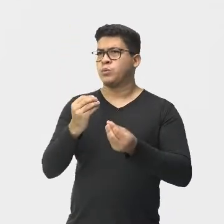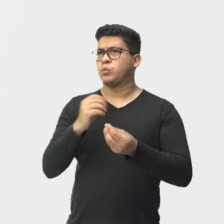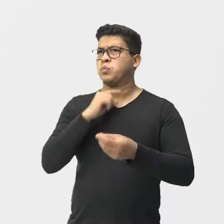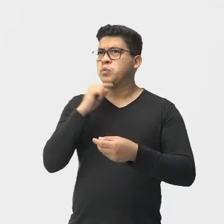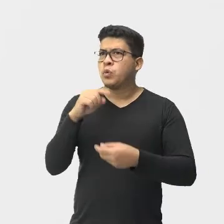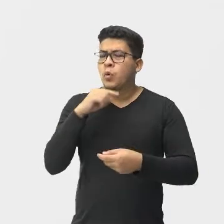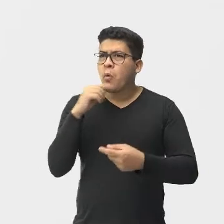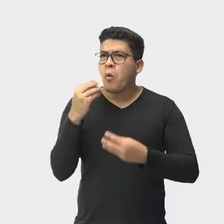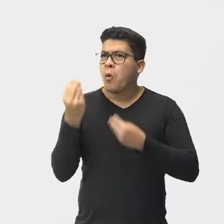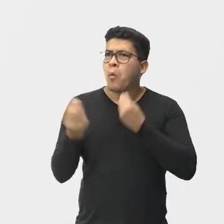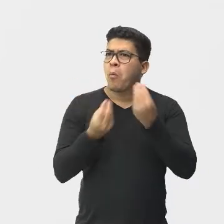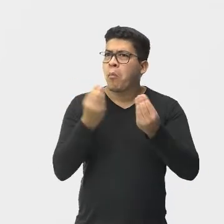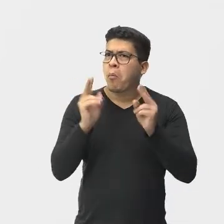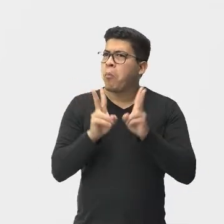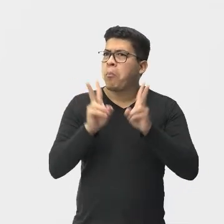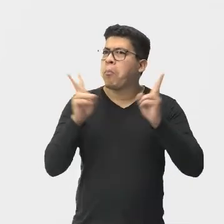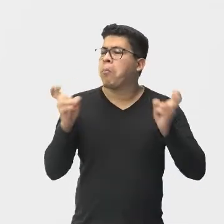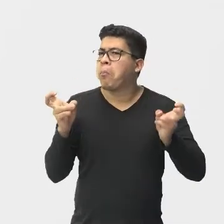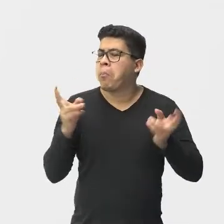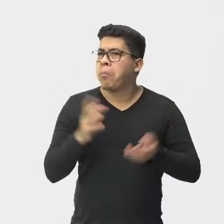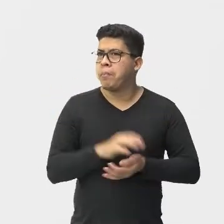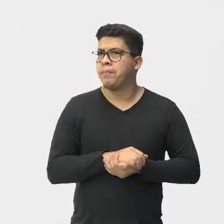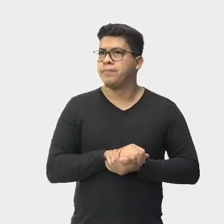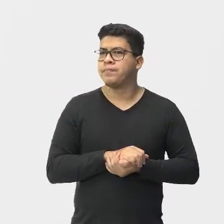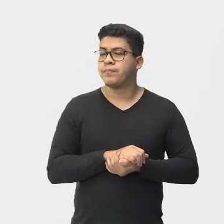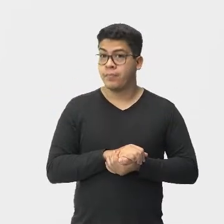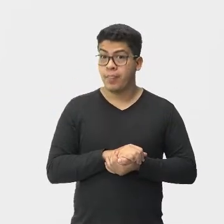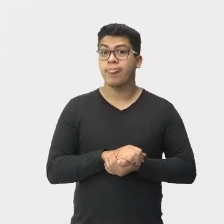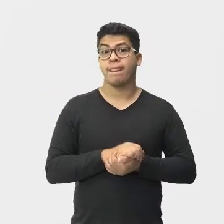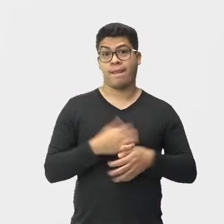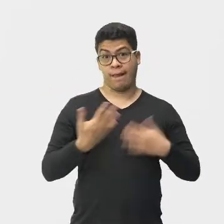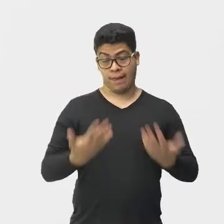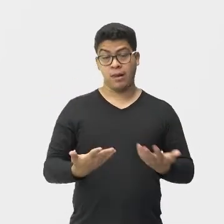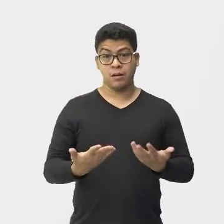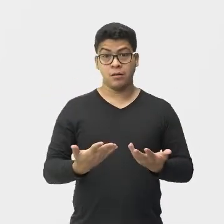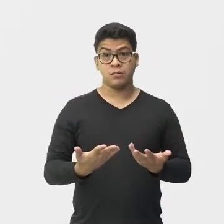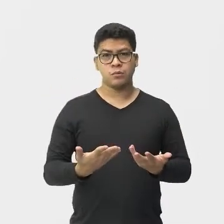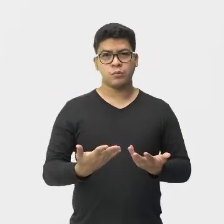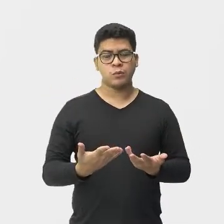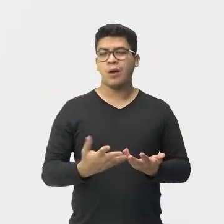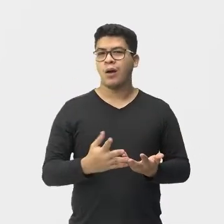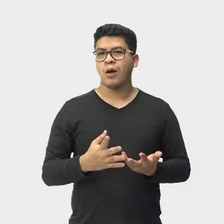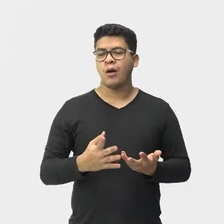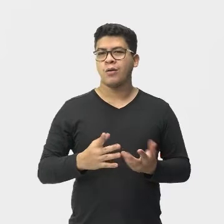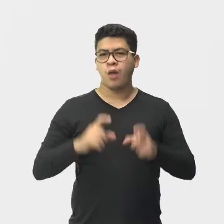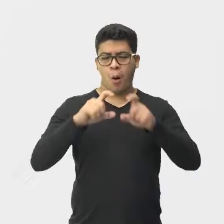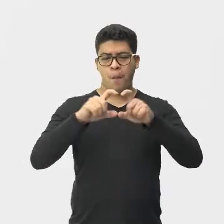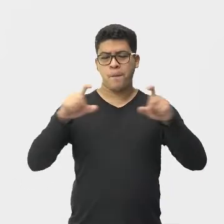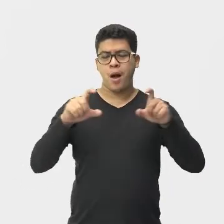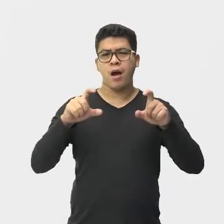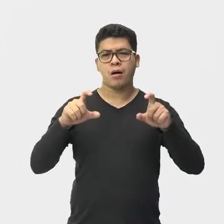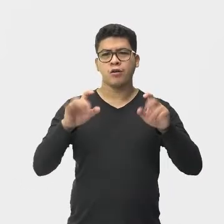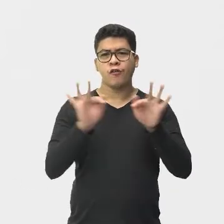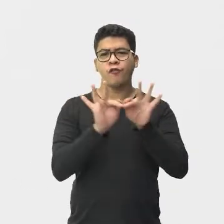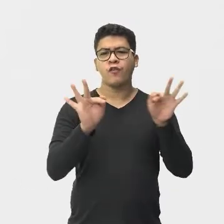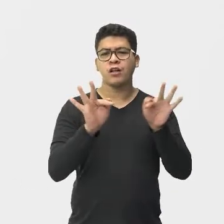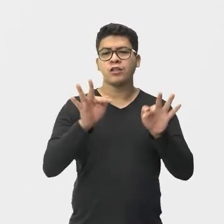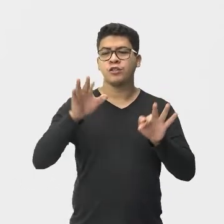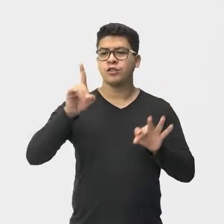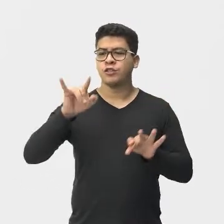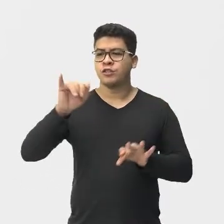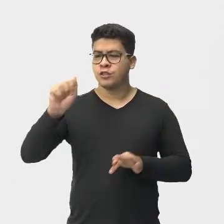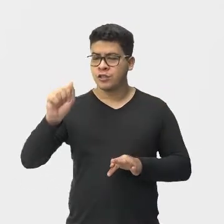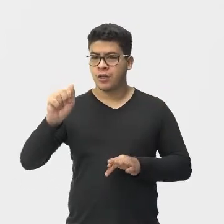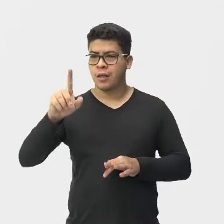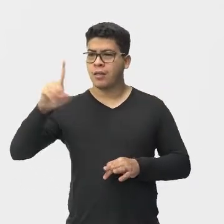em que iria ocorrer, segredo, né? E essa expressão permanece nos dias atuais. Essa expressão dia D é usada,